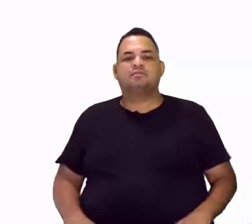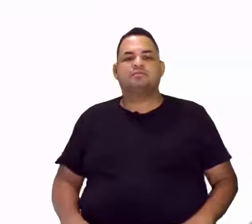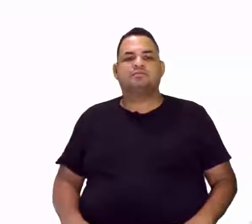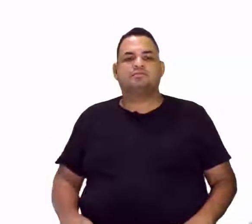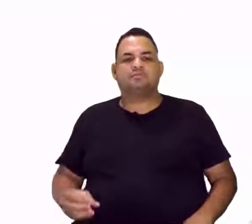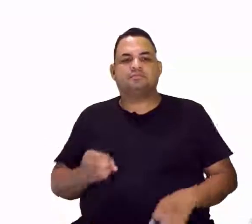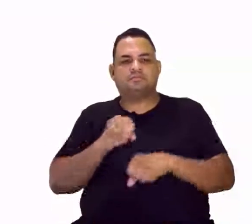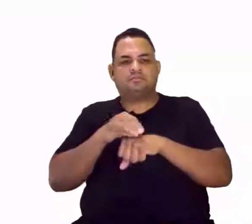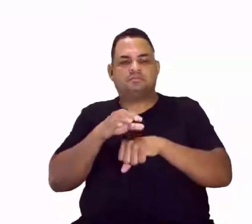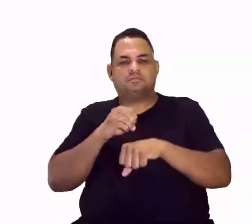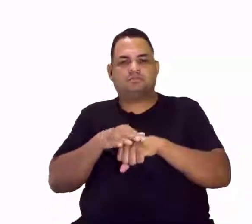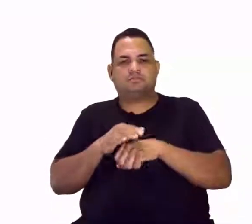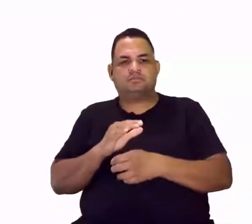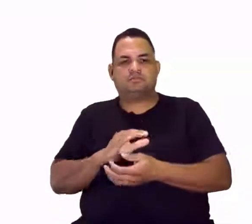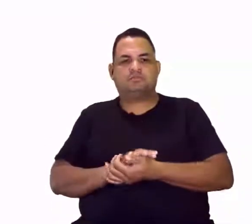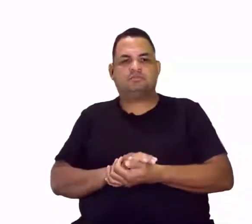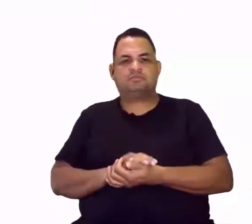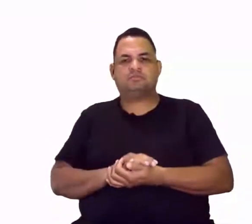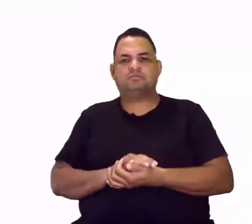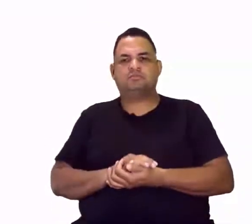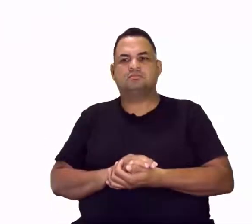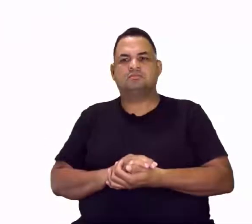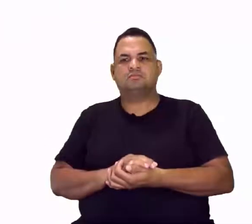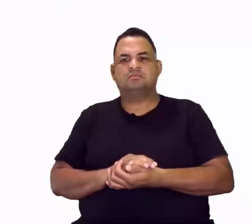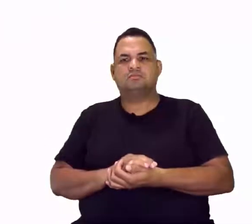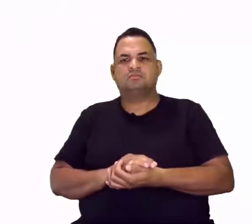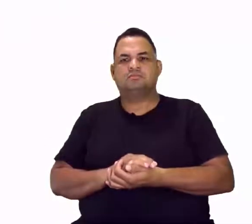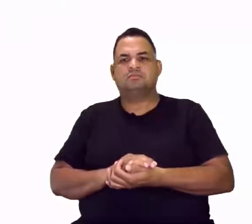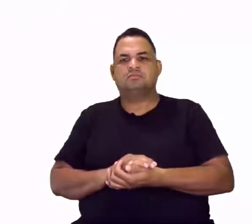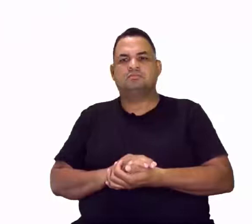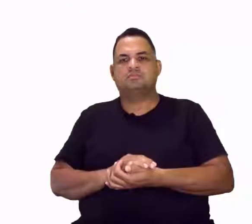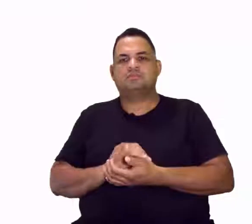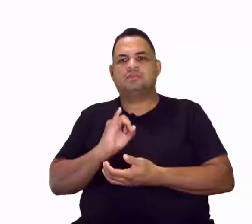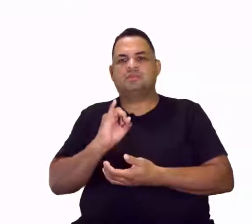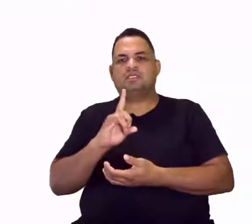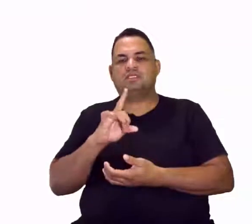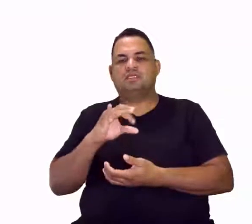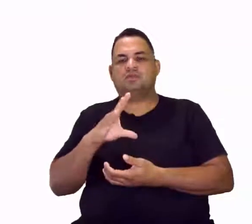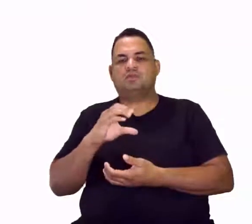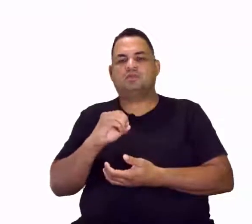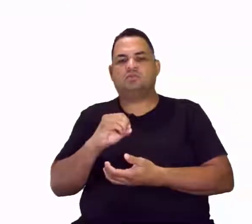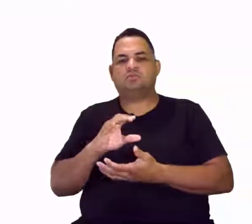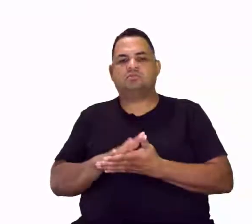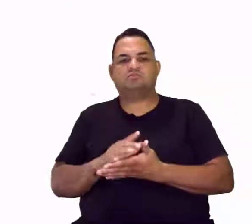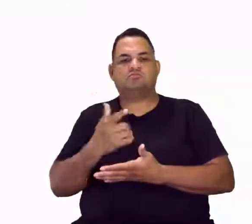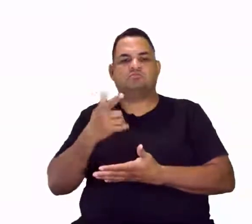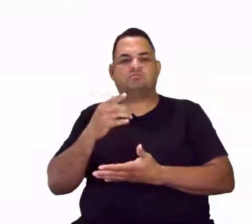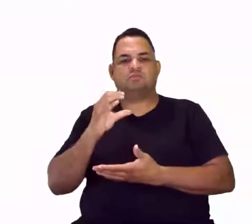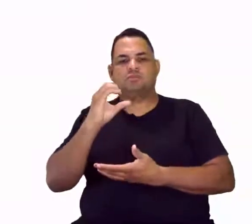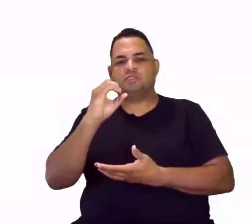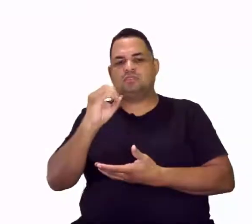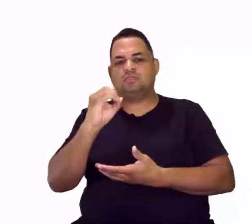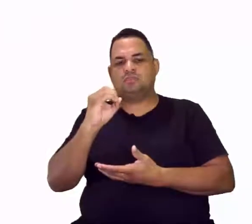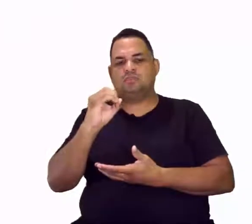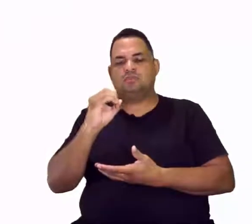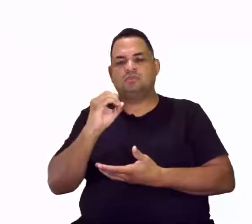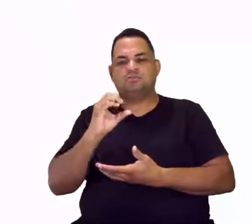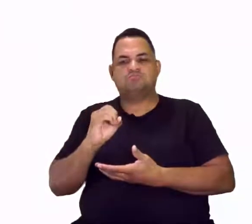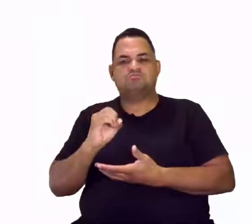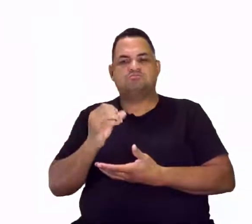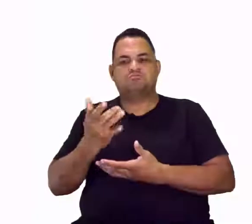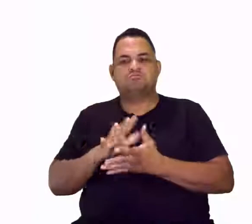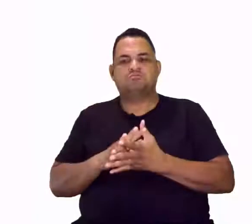importante. Cianídrico, terminação hídrico. Então, não tem oxigênio na